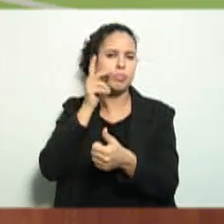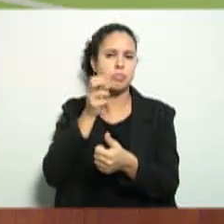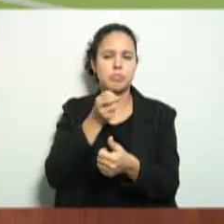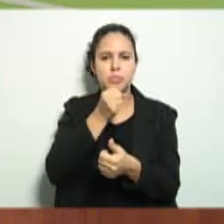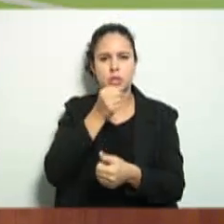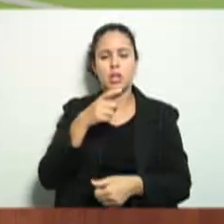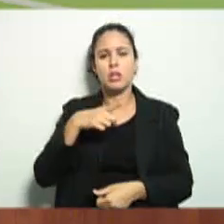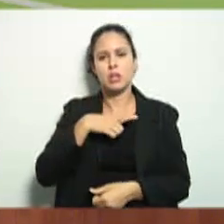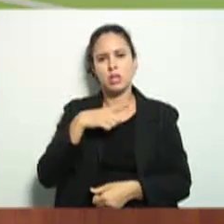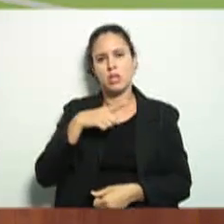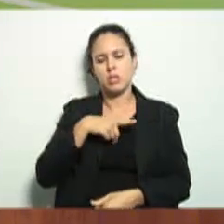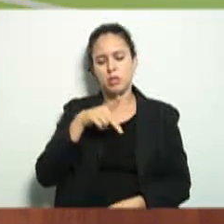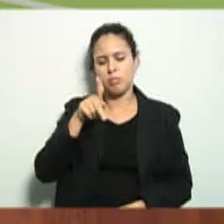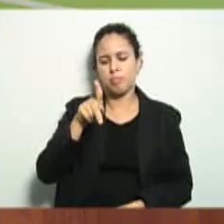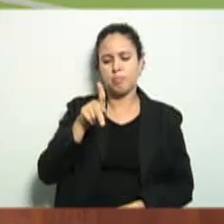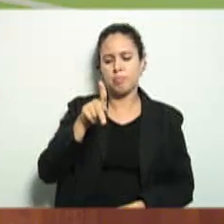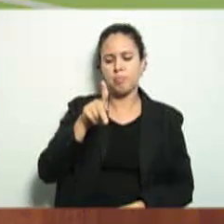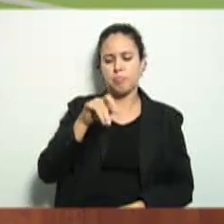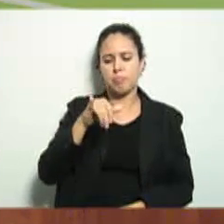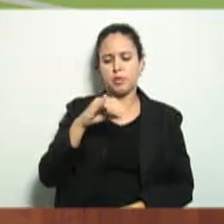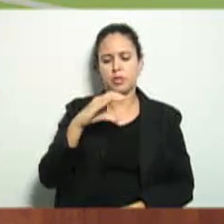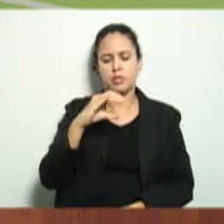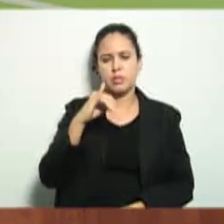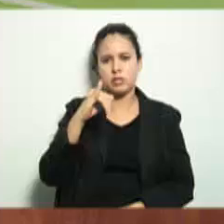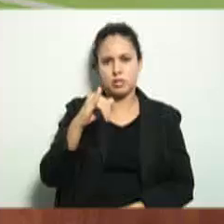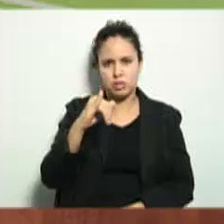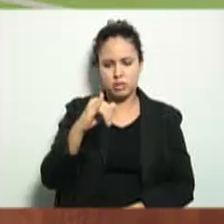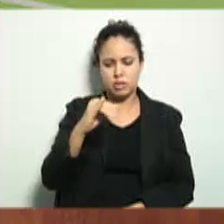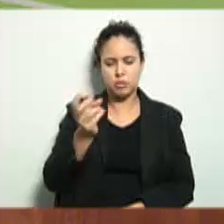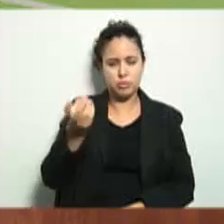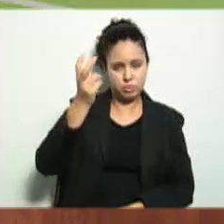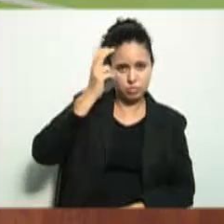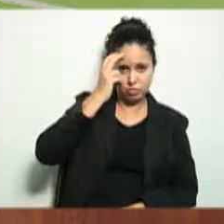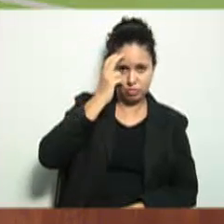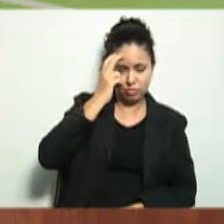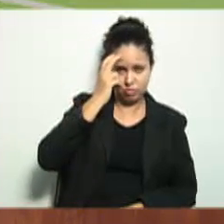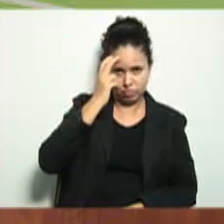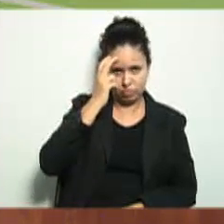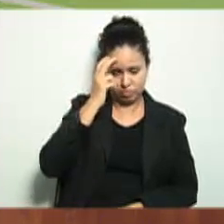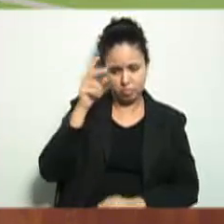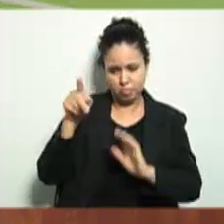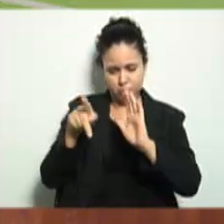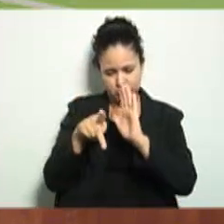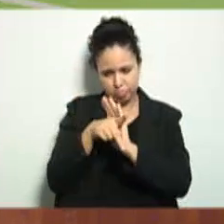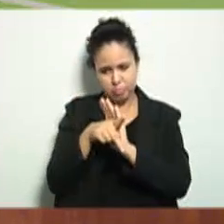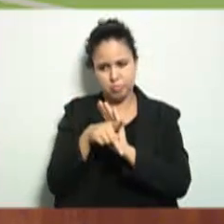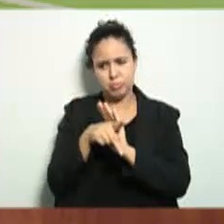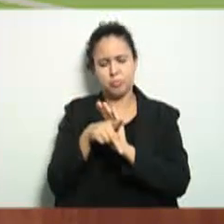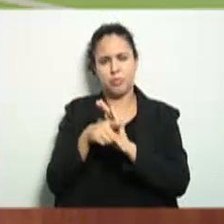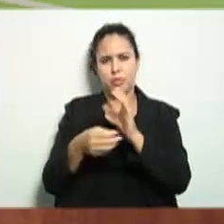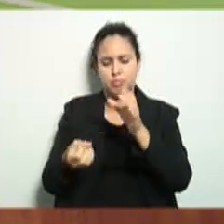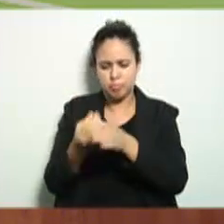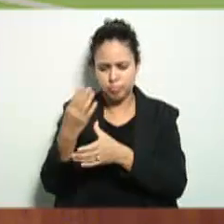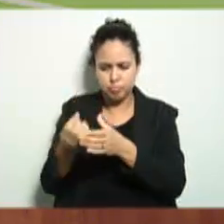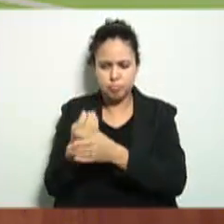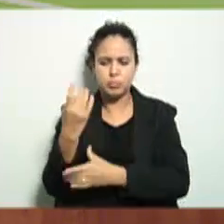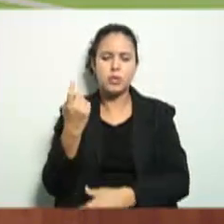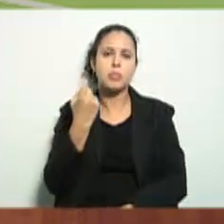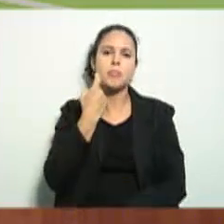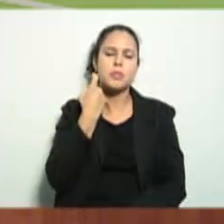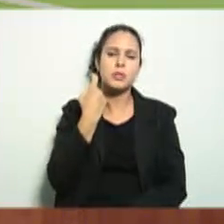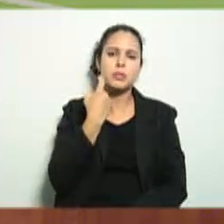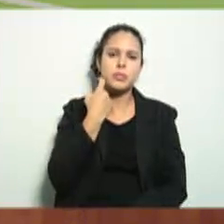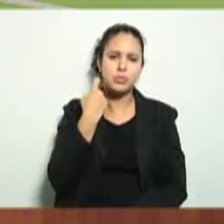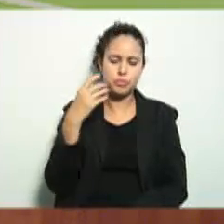piscicultura também despontando aí como um outro tipo de economia que talvez vá deixar Rondônia